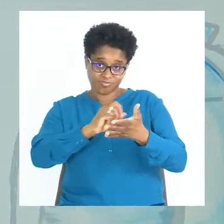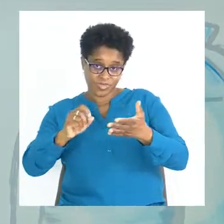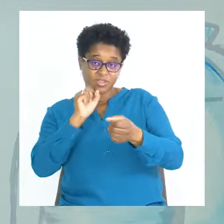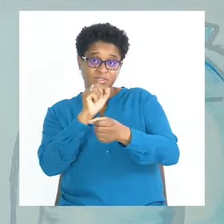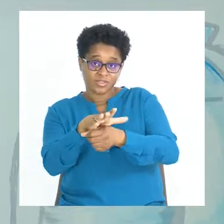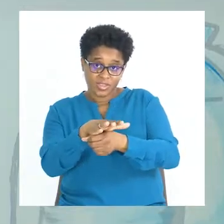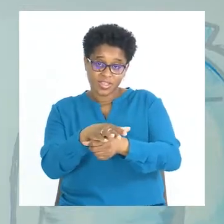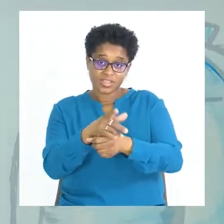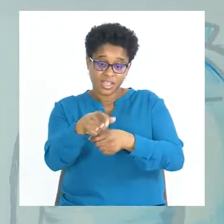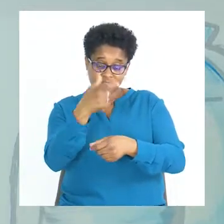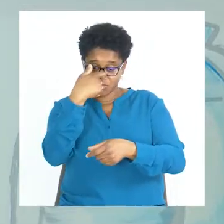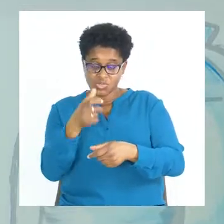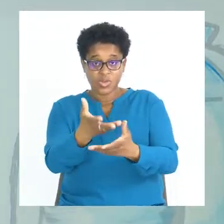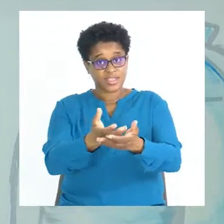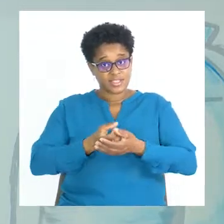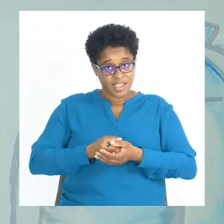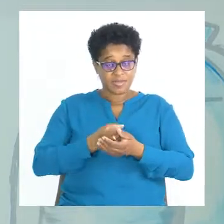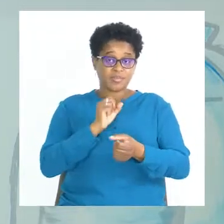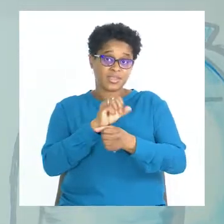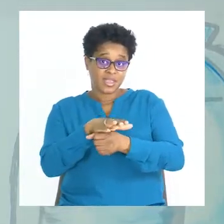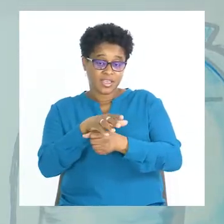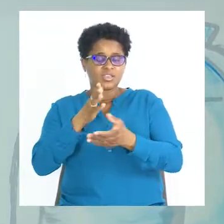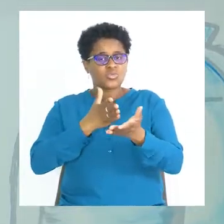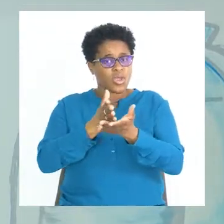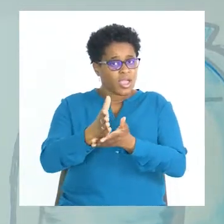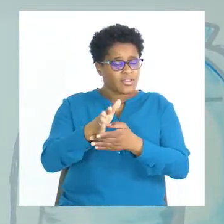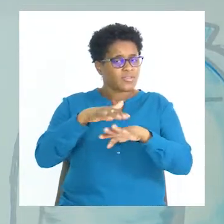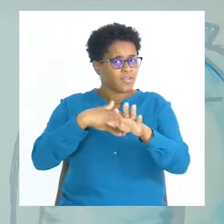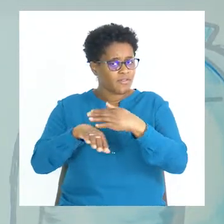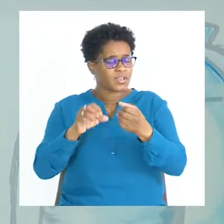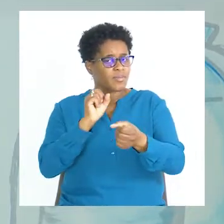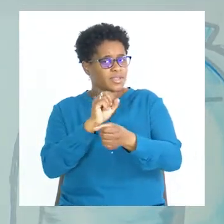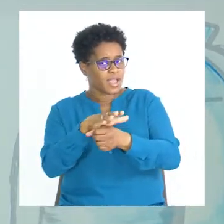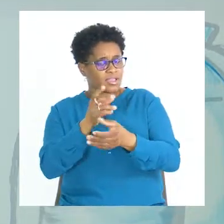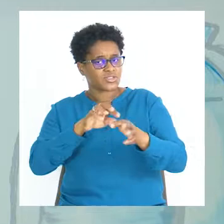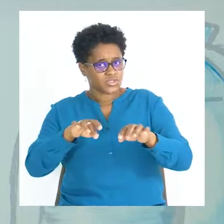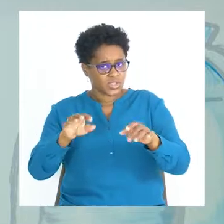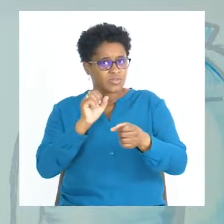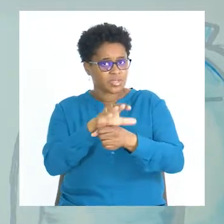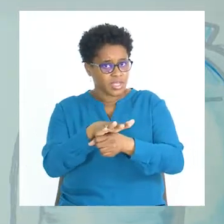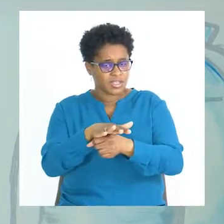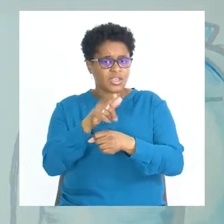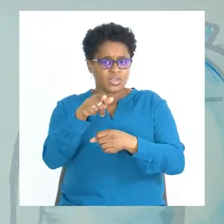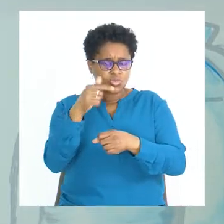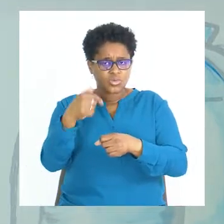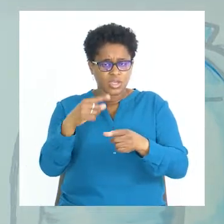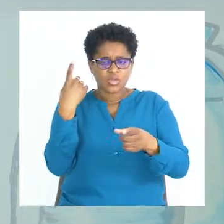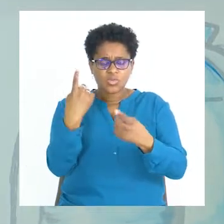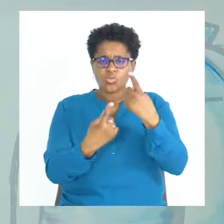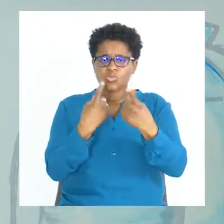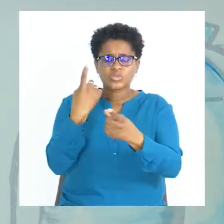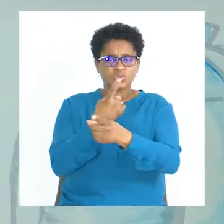e essa pessoa recebe. Durante essa produção da mensagem, tu tens alguns elementos que vão também